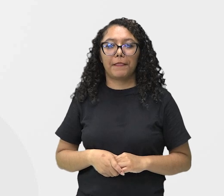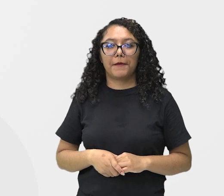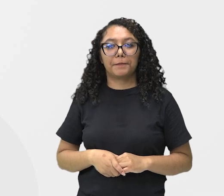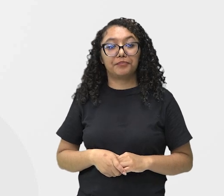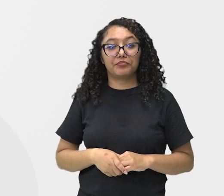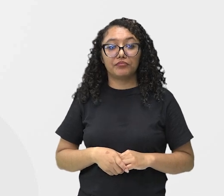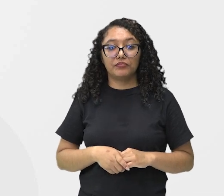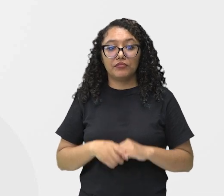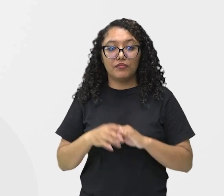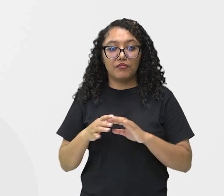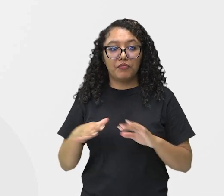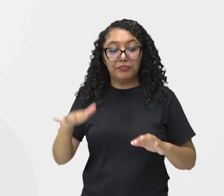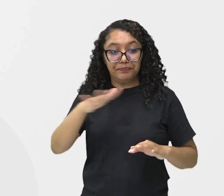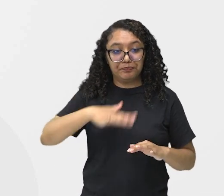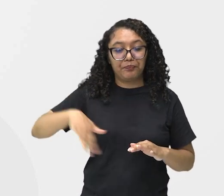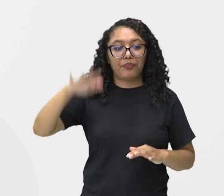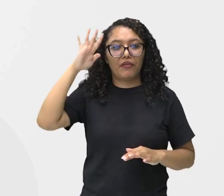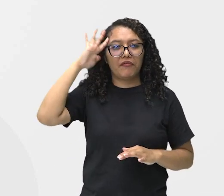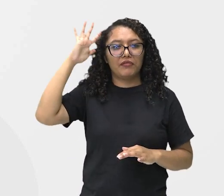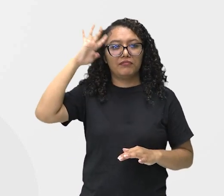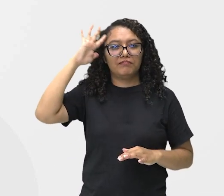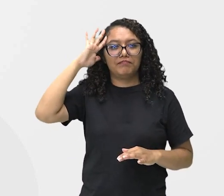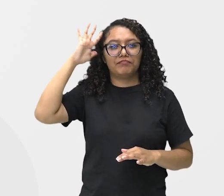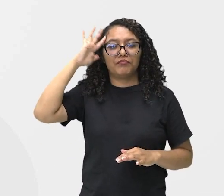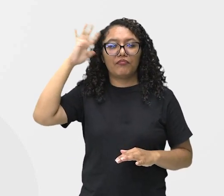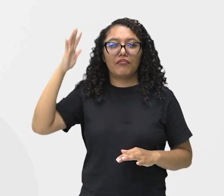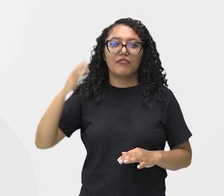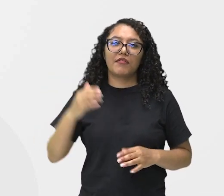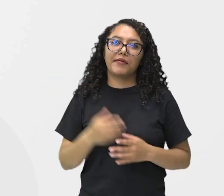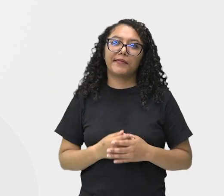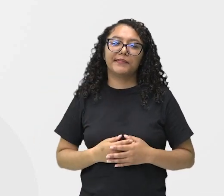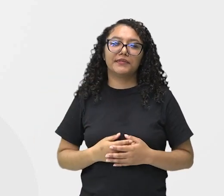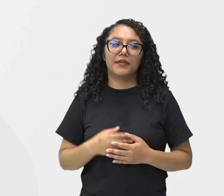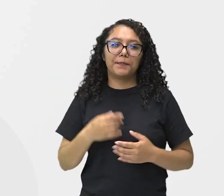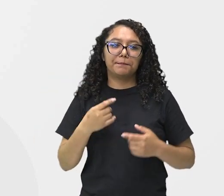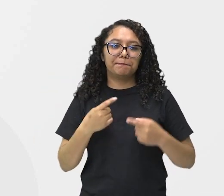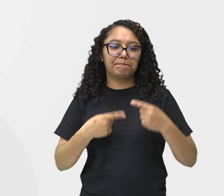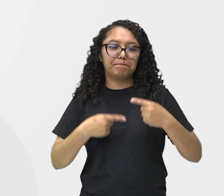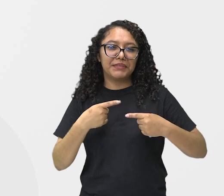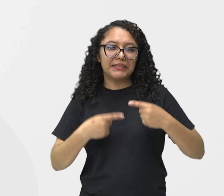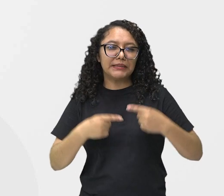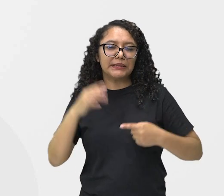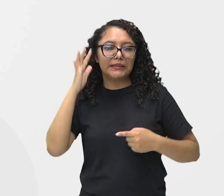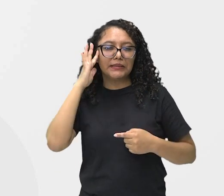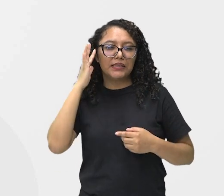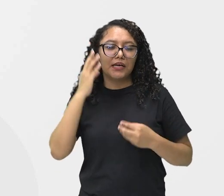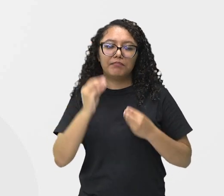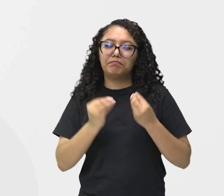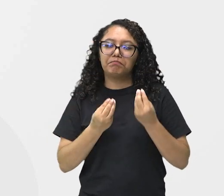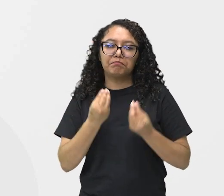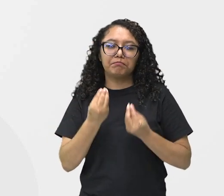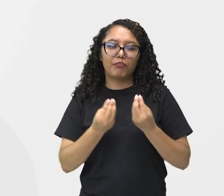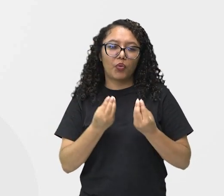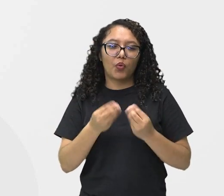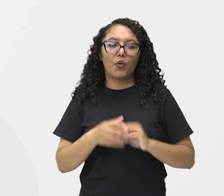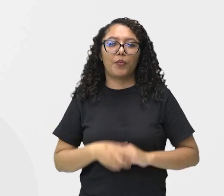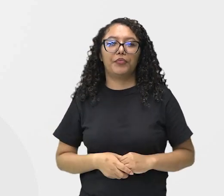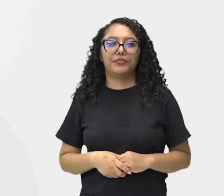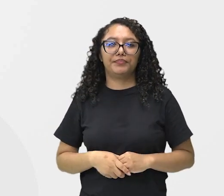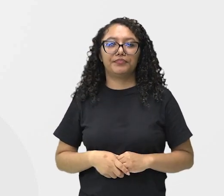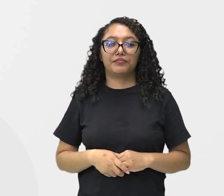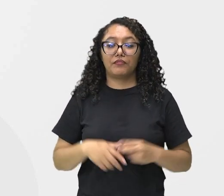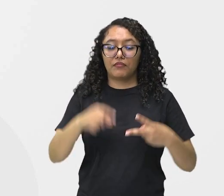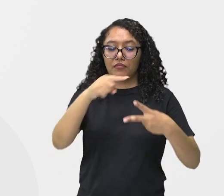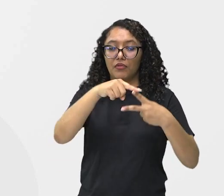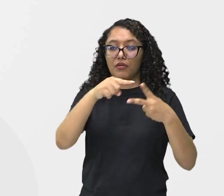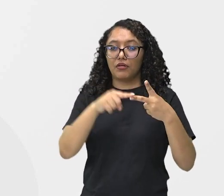enfoque da filosofia. Como é que começou essa questão da transcendência e